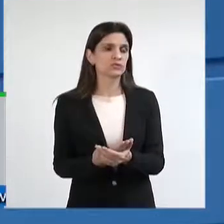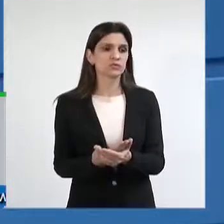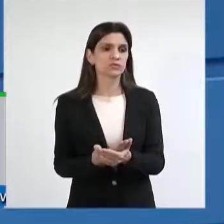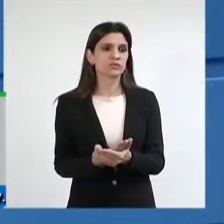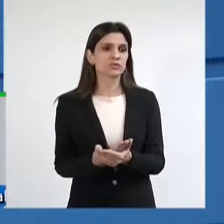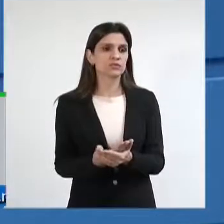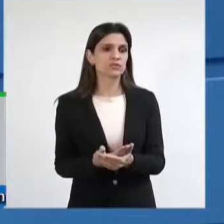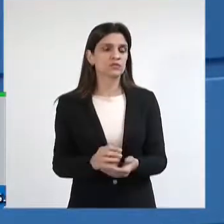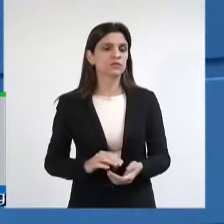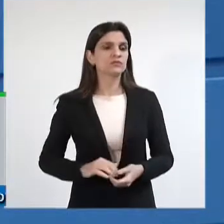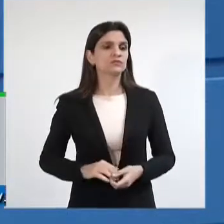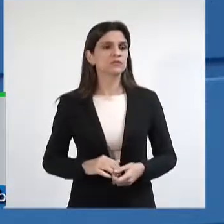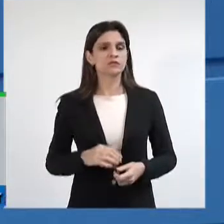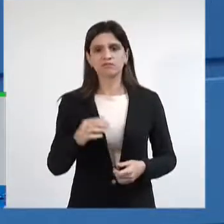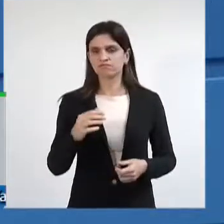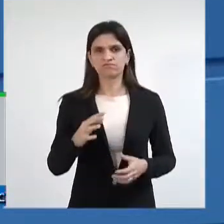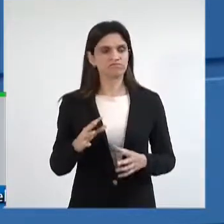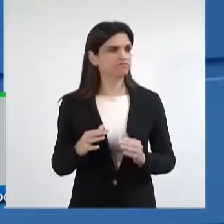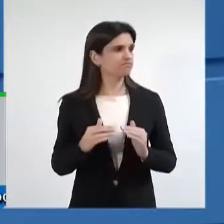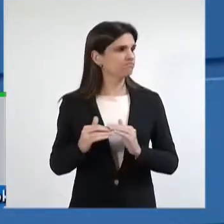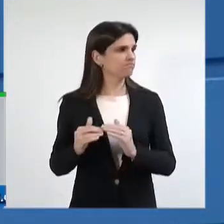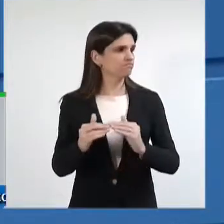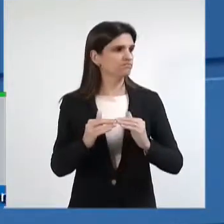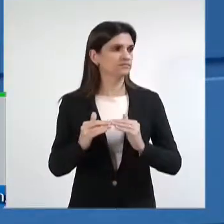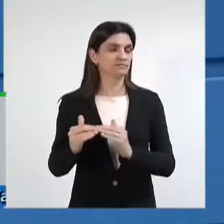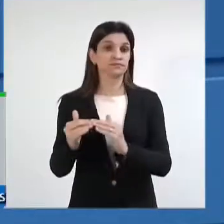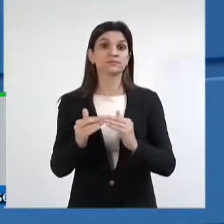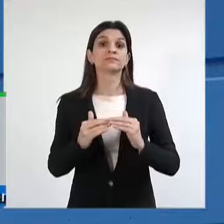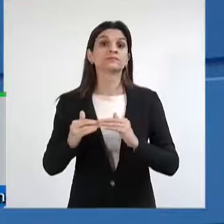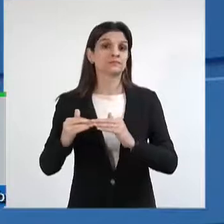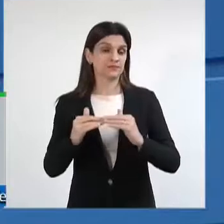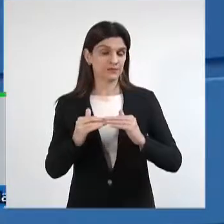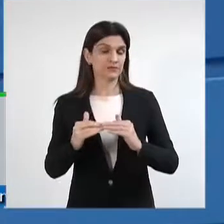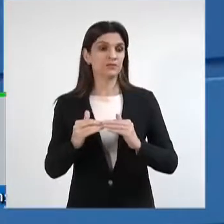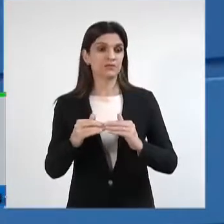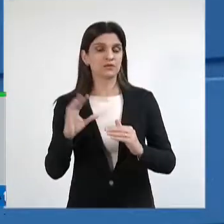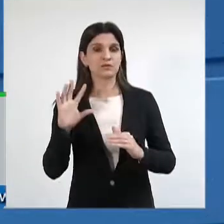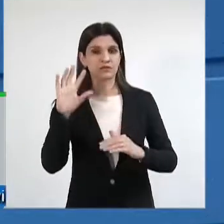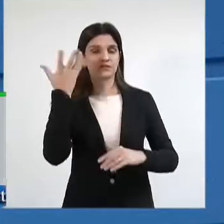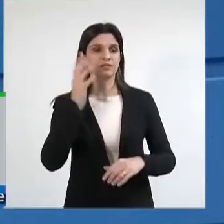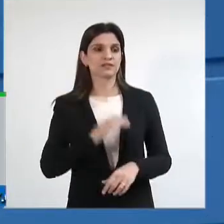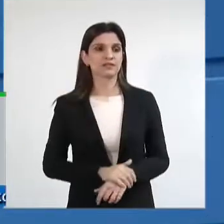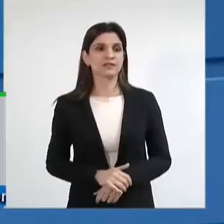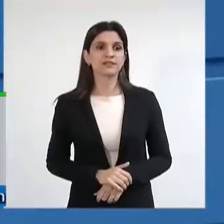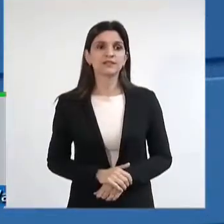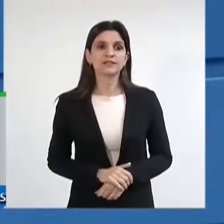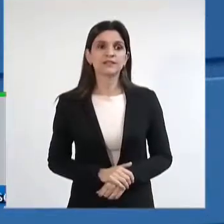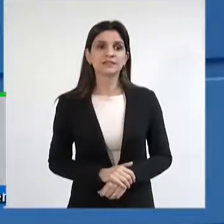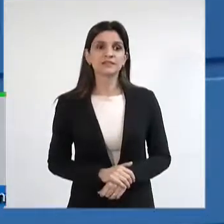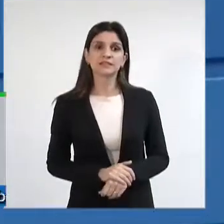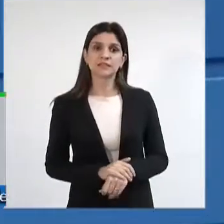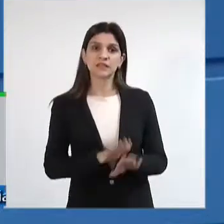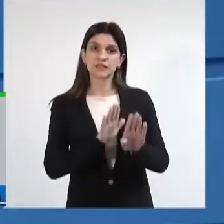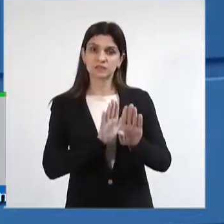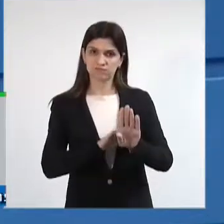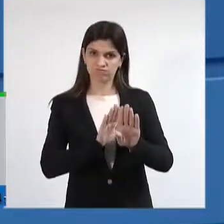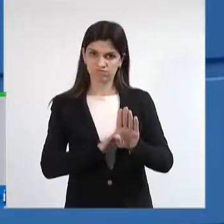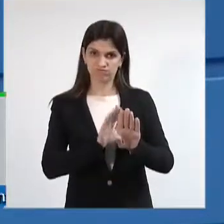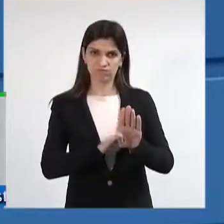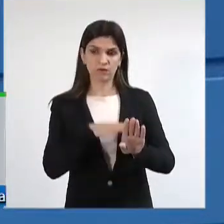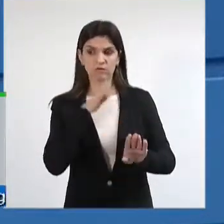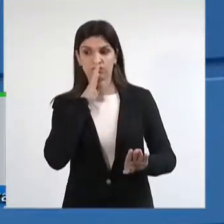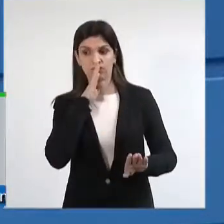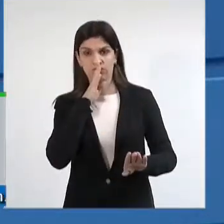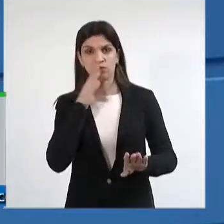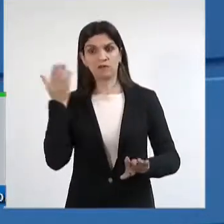não concordo com o que está acontecendo. Como eu não concordo com o que aconteceu no passado, um invés ideológico silencioso. E